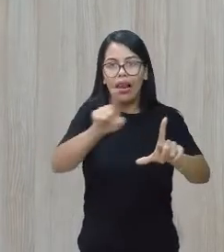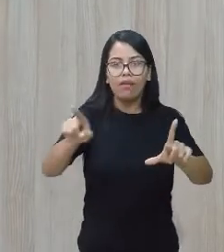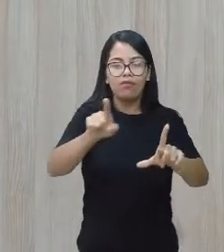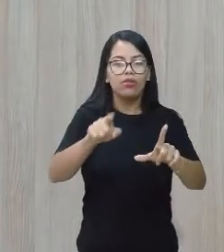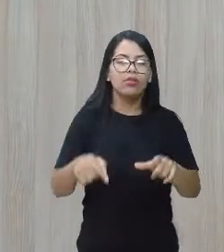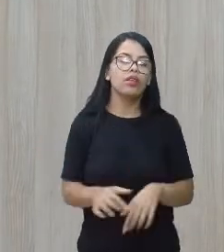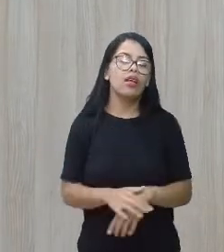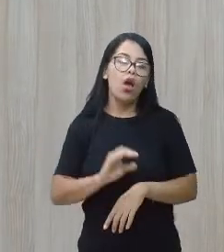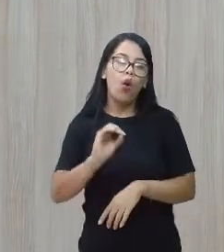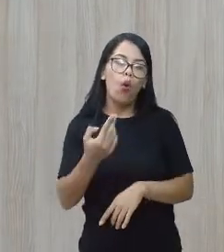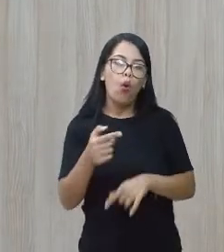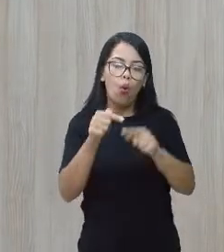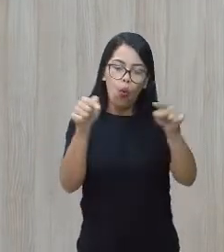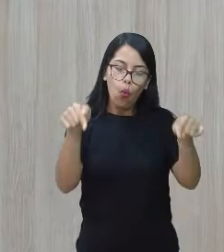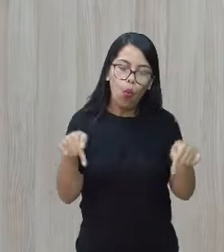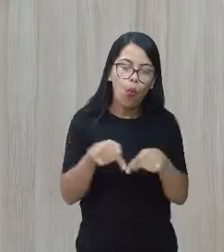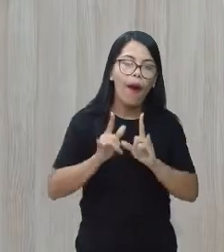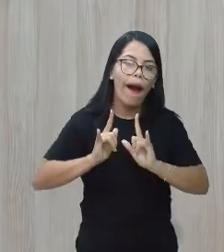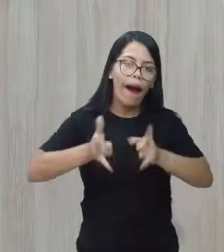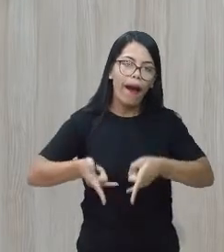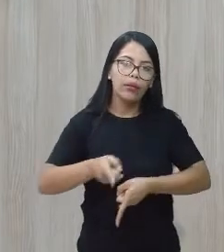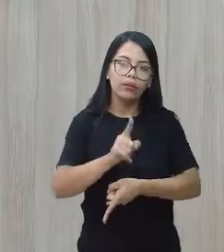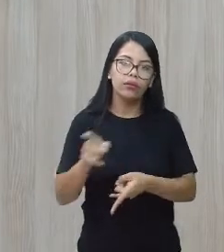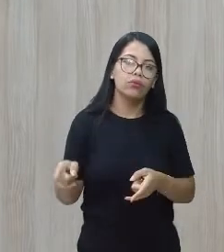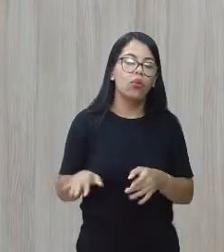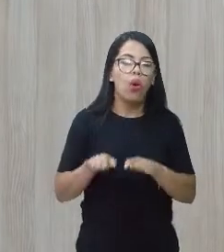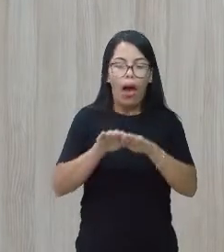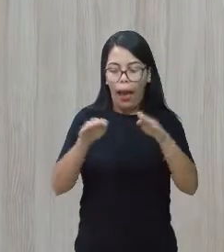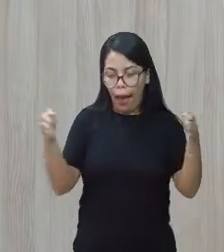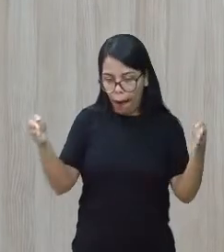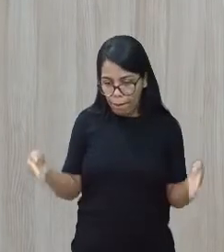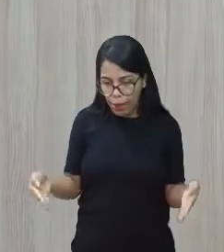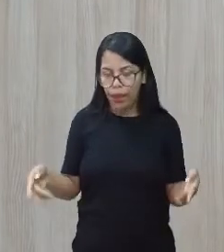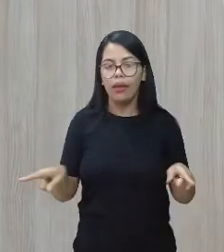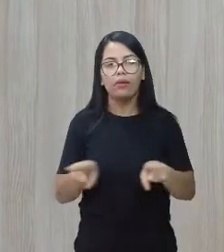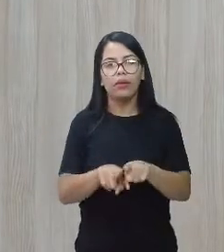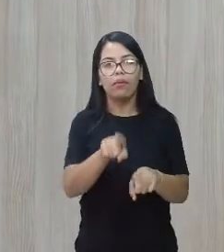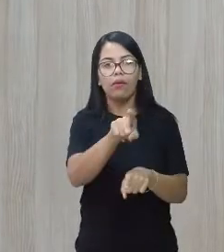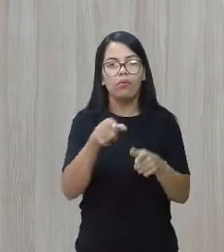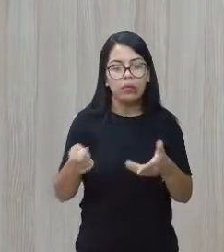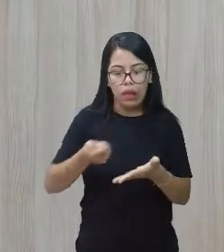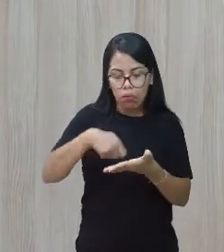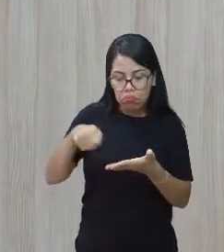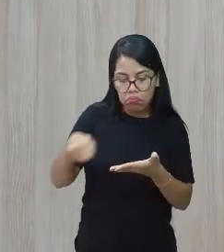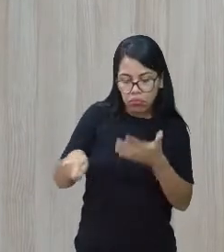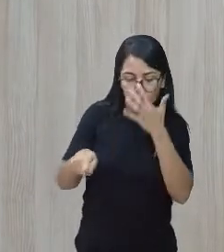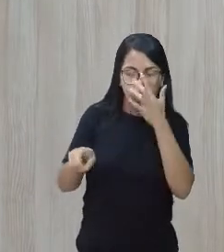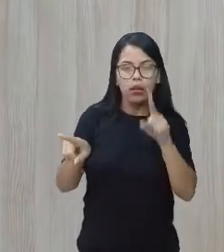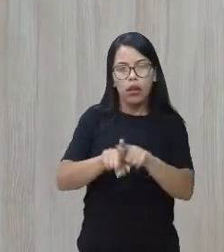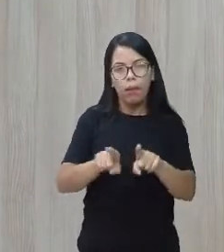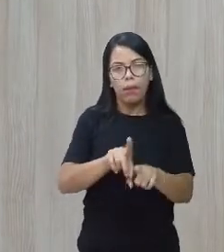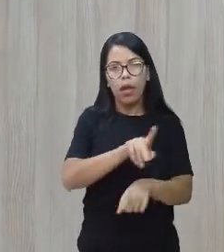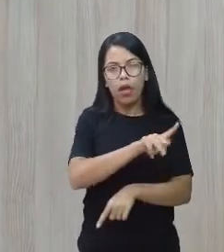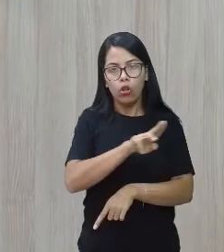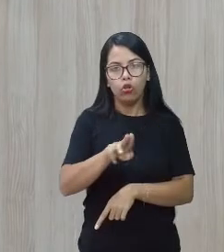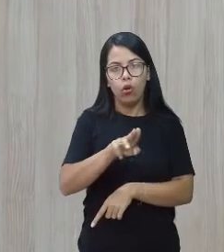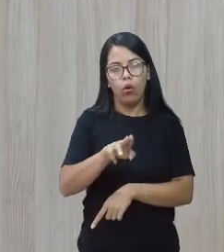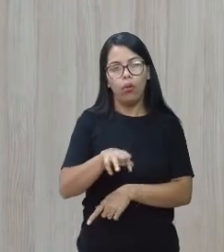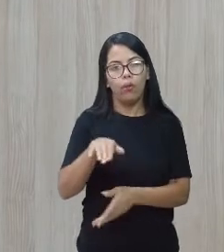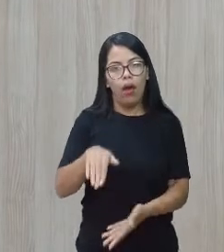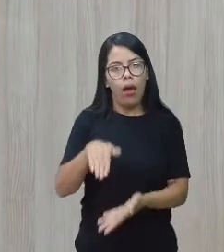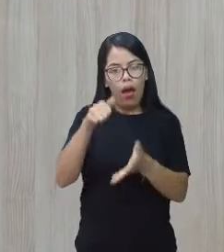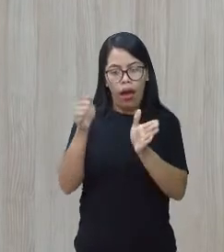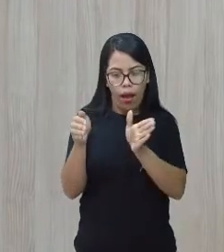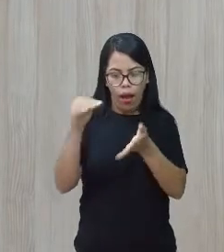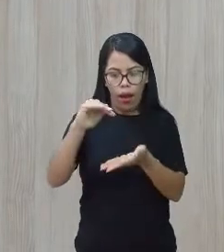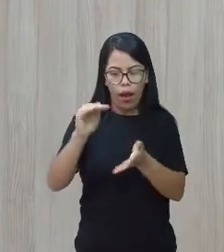mesa que você está apoiando aí o seu caderno, também é chamado de um poliedro, certo? A caixa de leite, né, tem